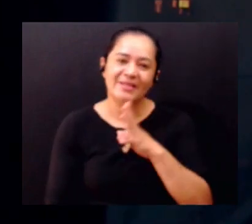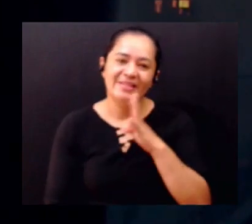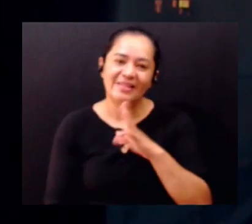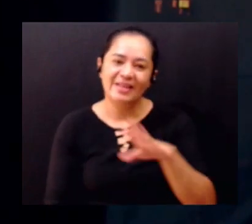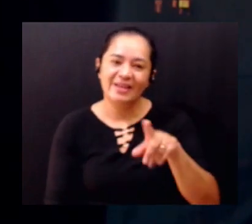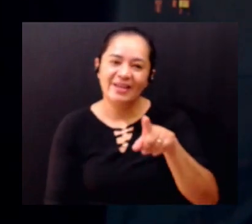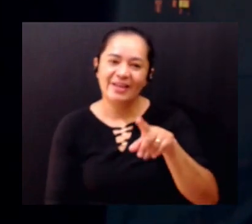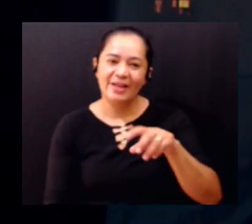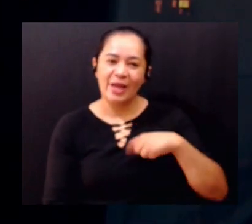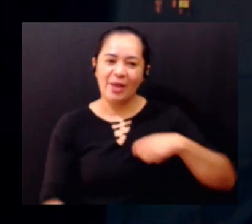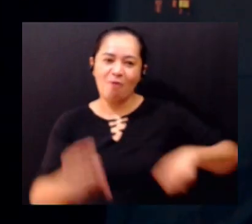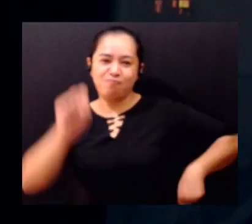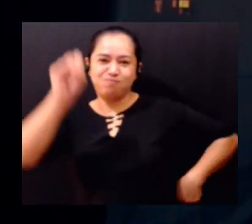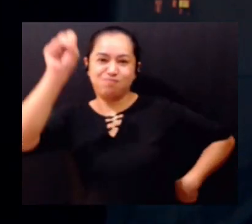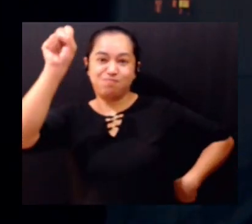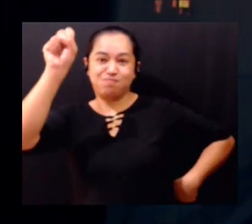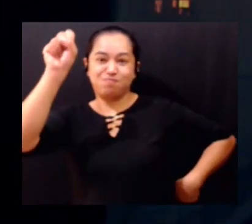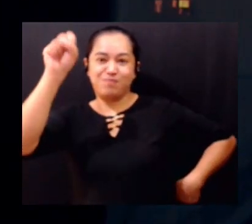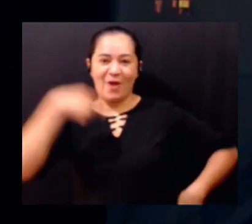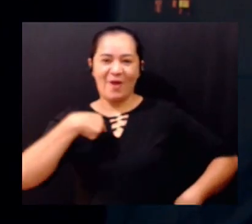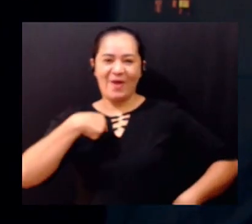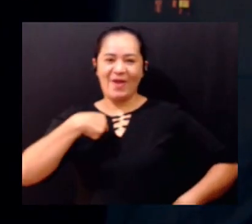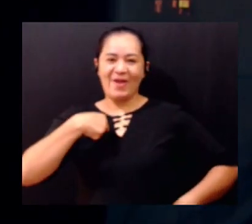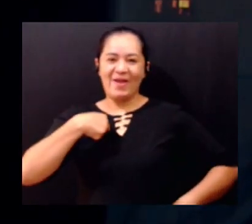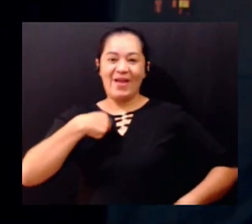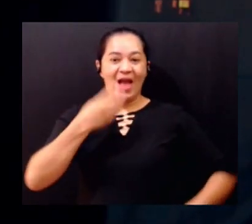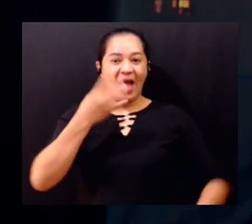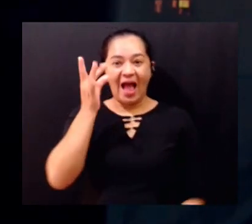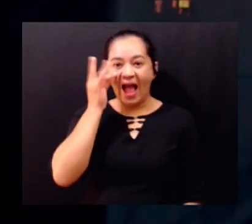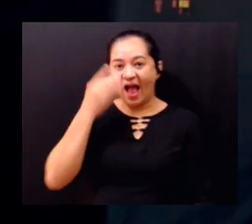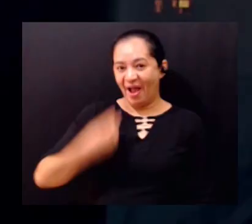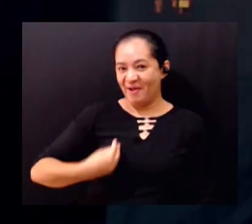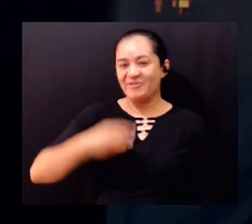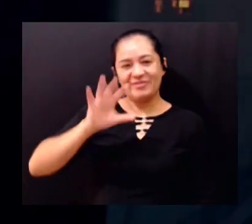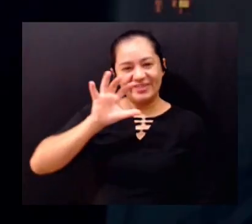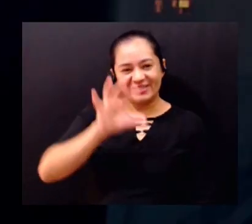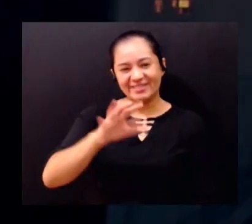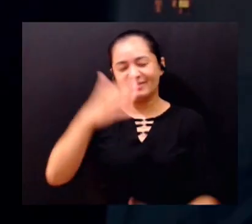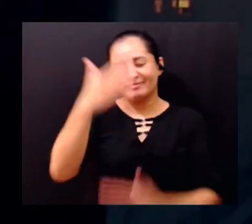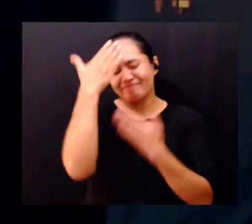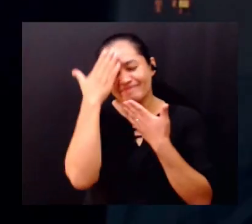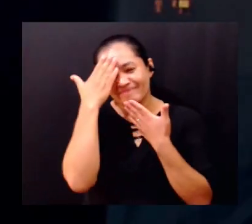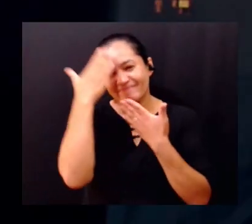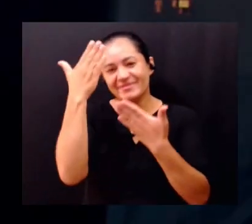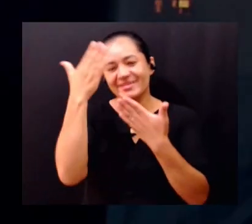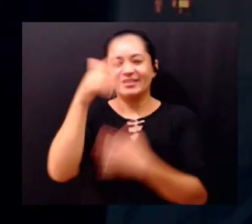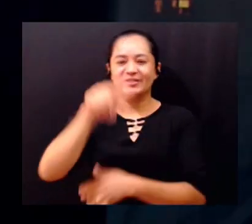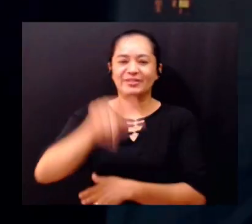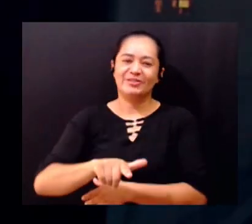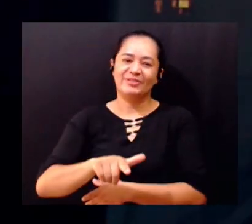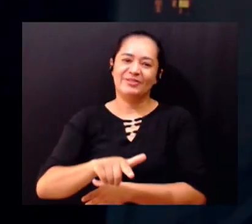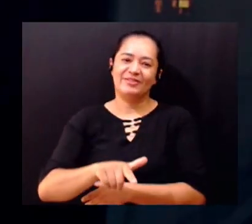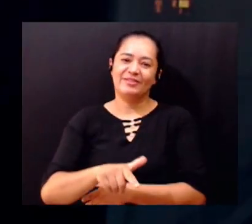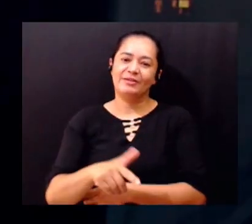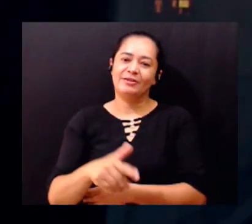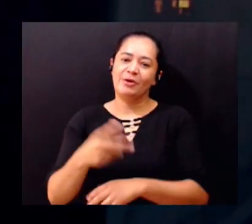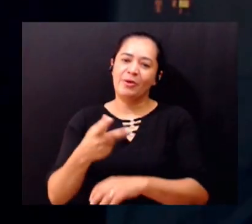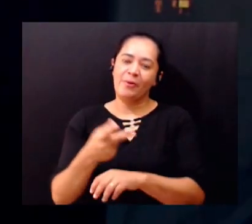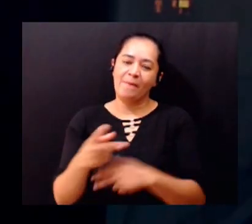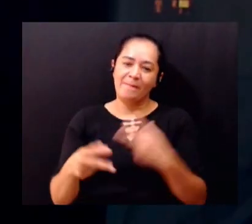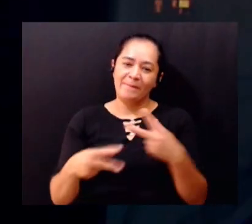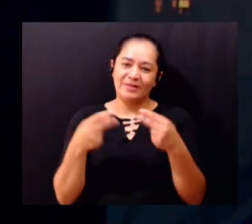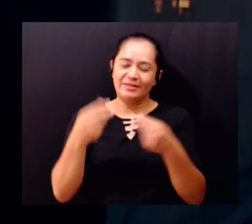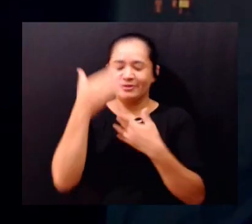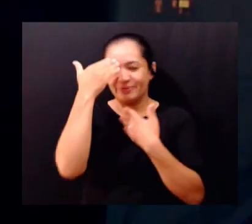heroína, né? Mas ao vivo é assim mesmo, vamos embora. Obrigada, viu, mais uma vez. Obrigada pelo presente, obrigada pela sua participação, obrigada pela